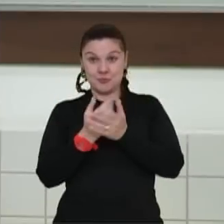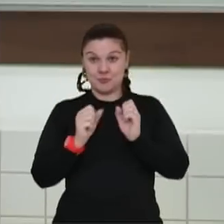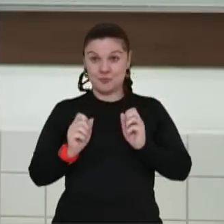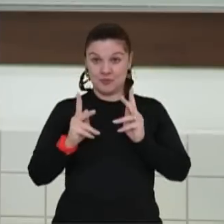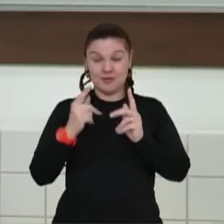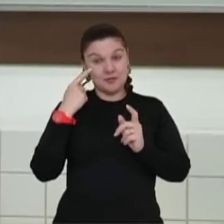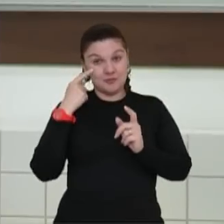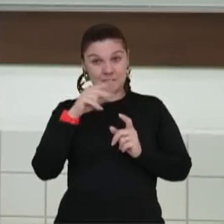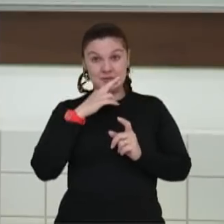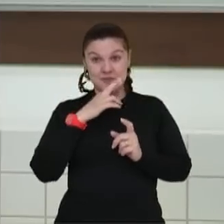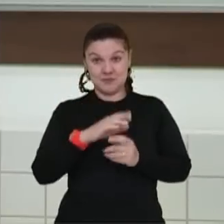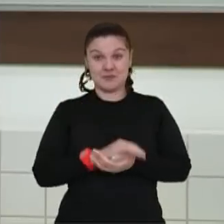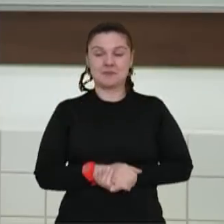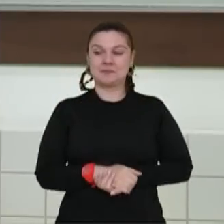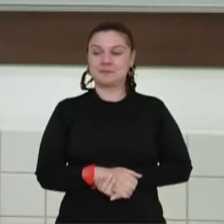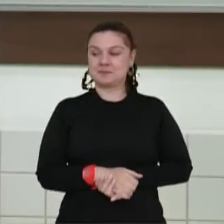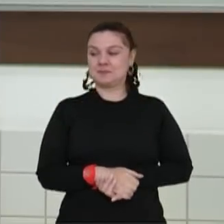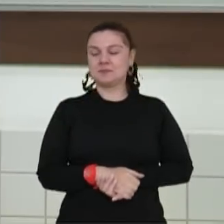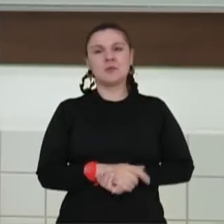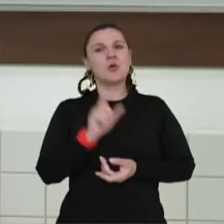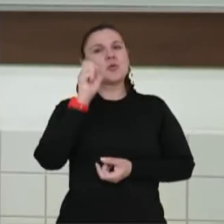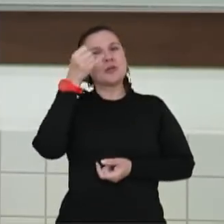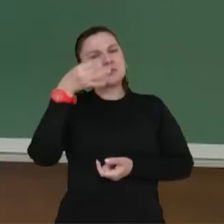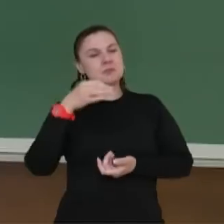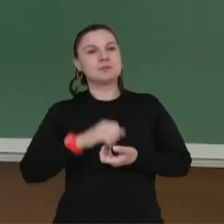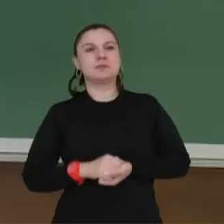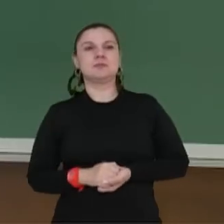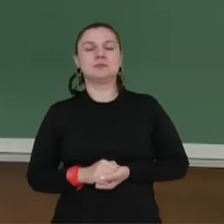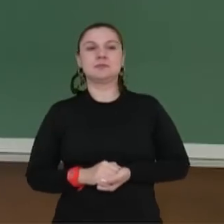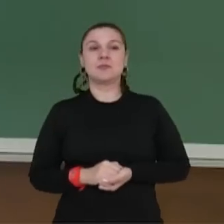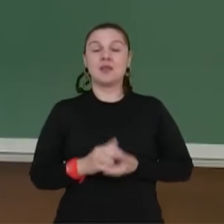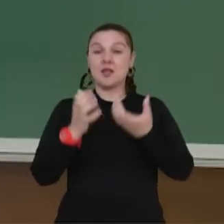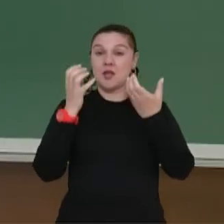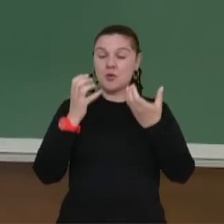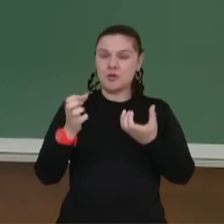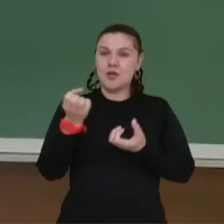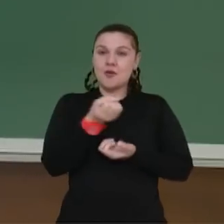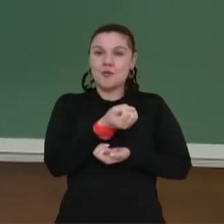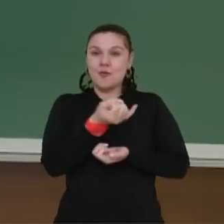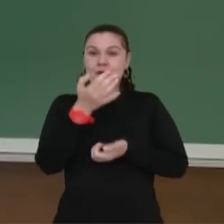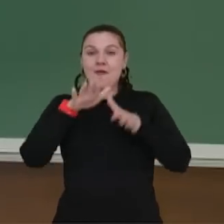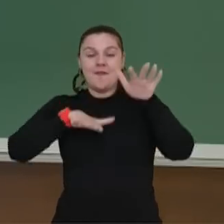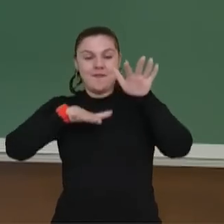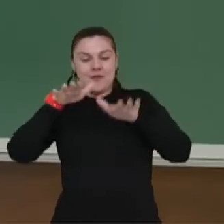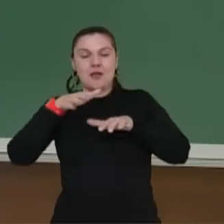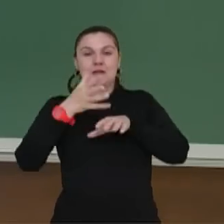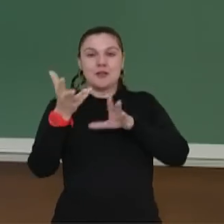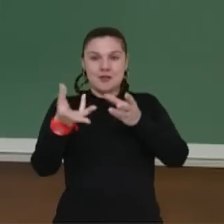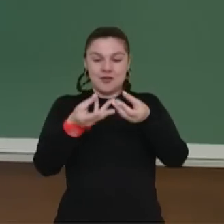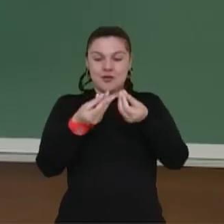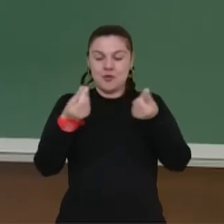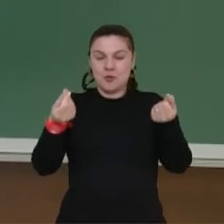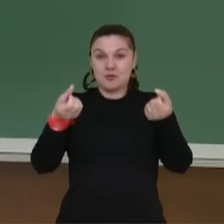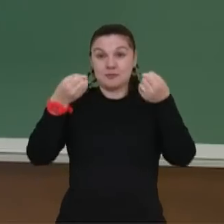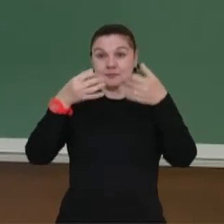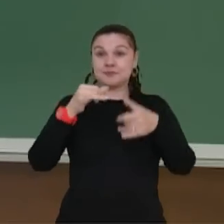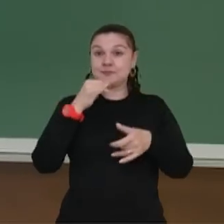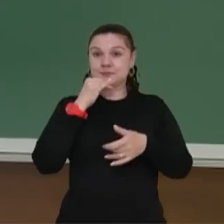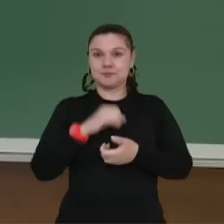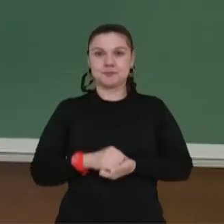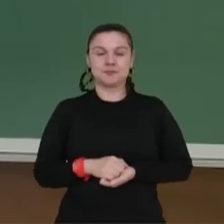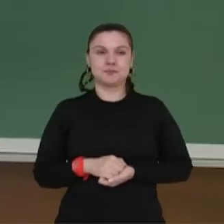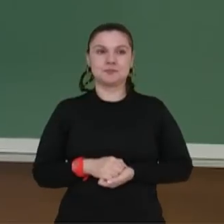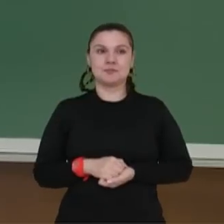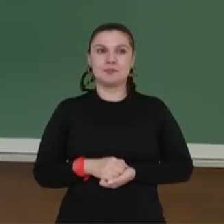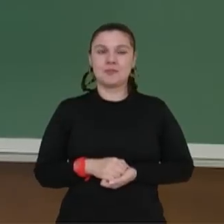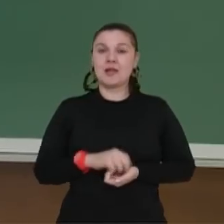bom? Vamos responder essa próxima pergunta então? O que diz lá? Eu quero que você defina a variável qualitativa e me dê exemplos,